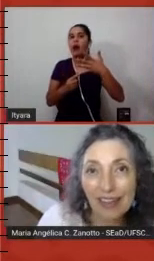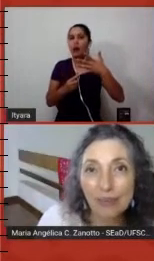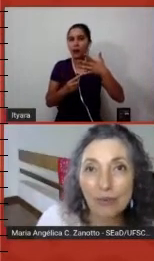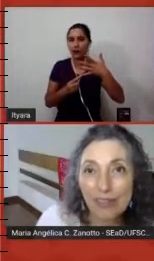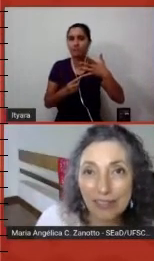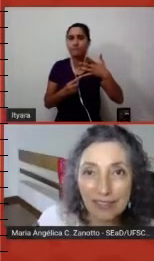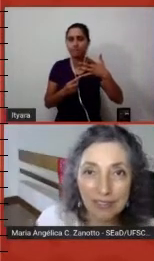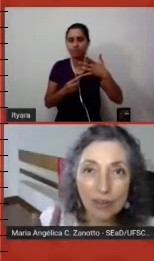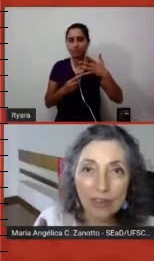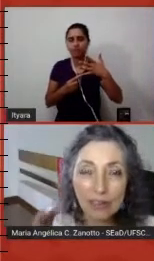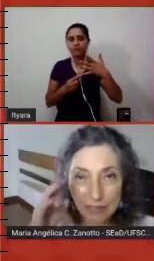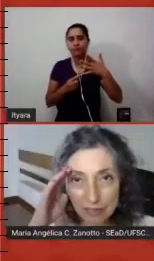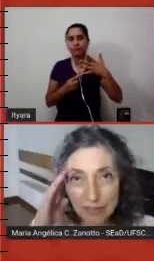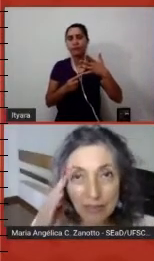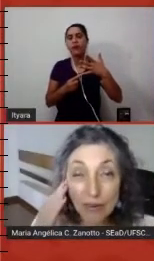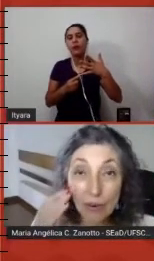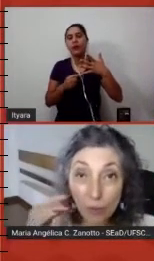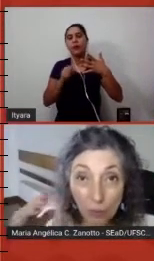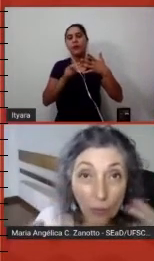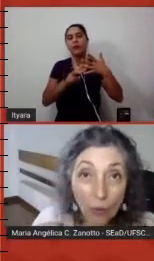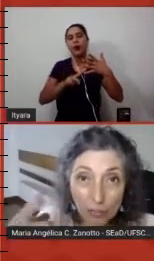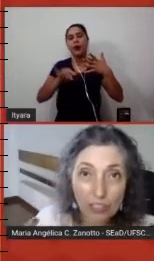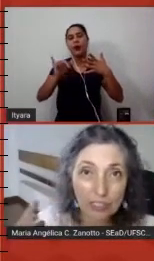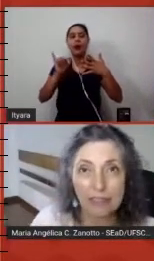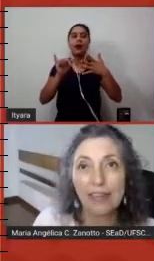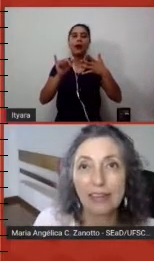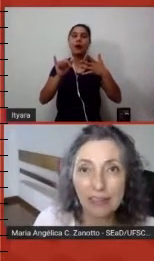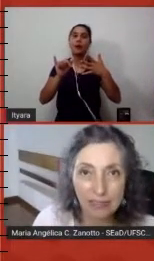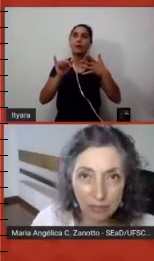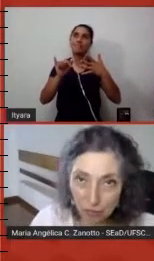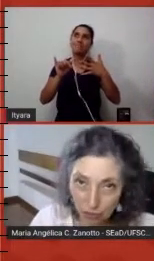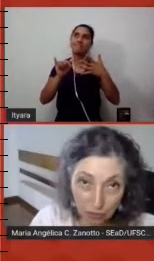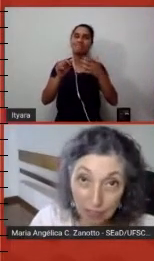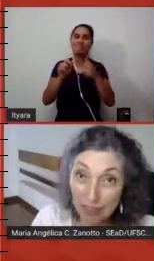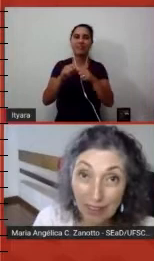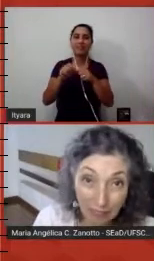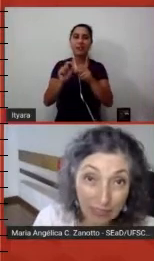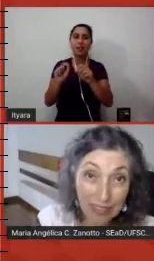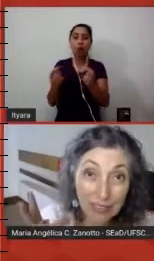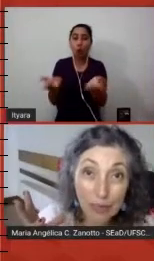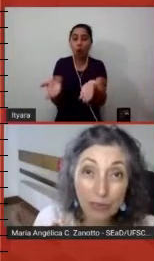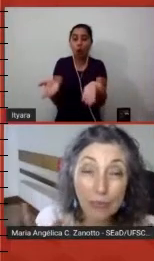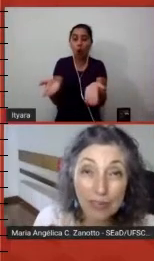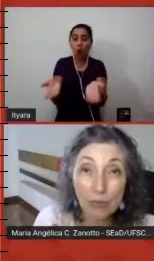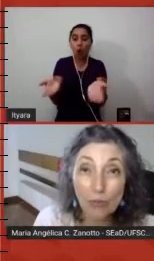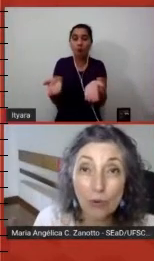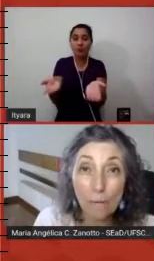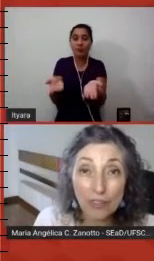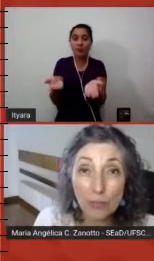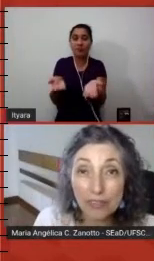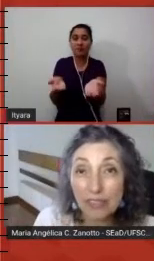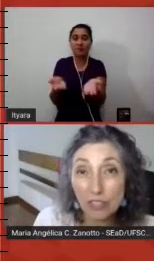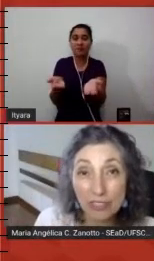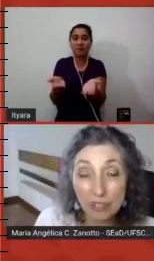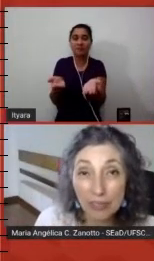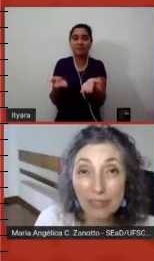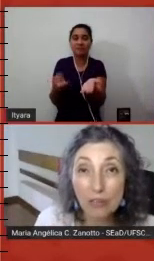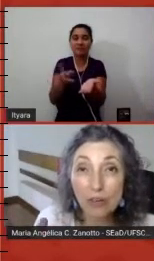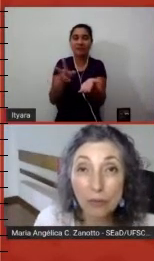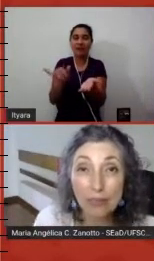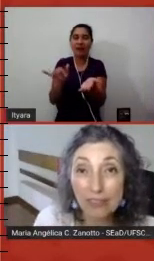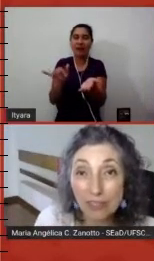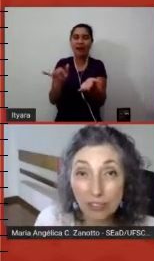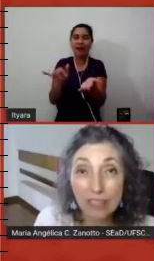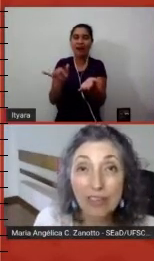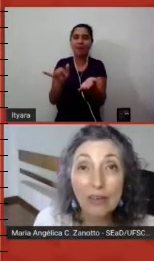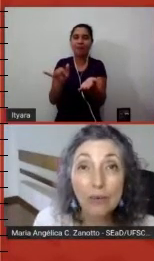fazer com que ela se torne hoje, né, nos dias de hoje, trazer um peso bastante grande para que